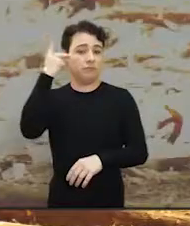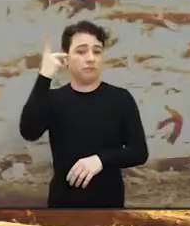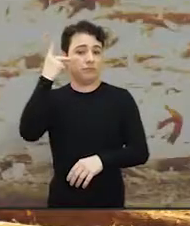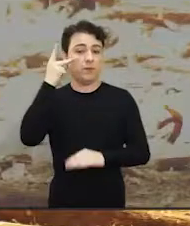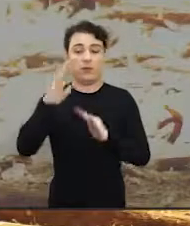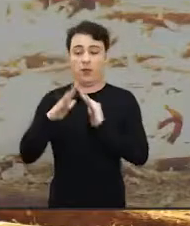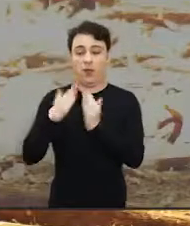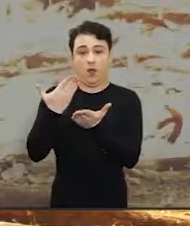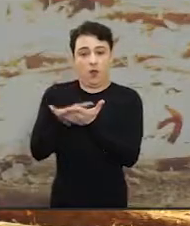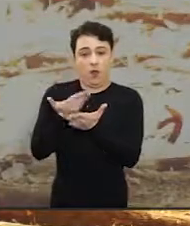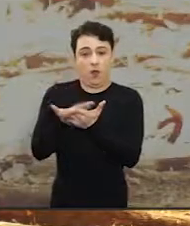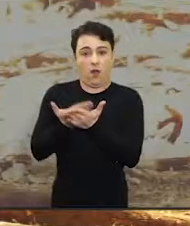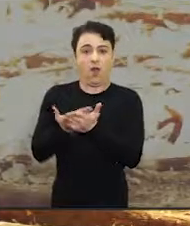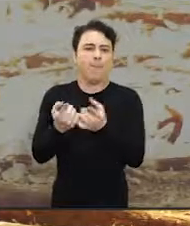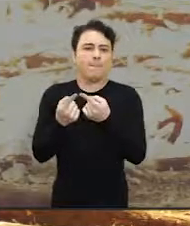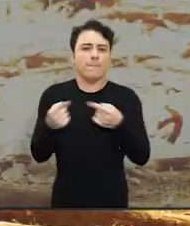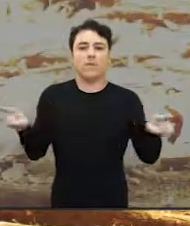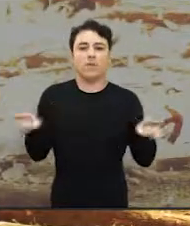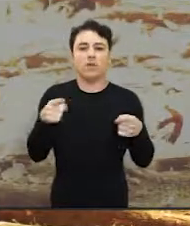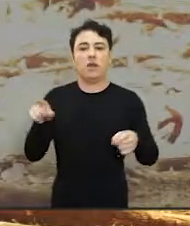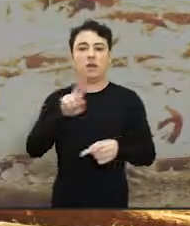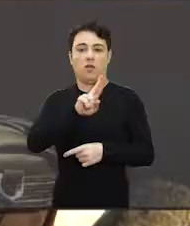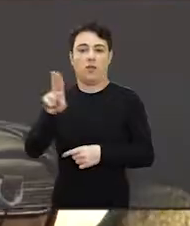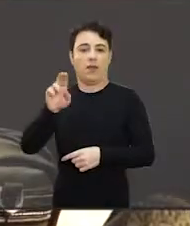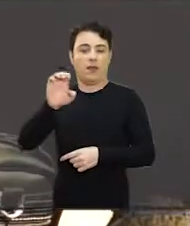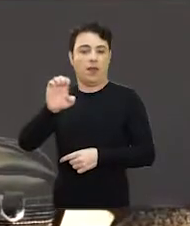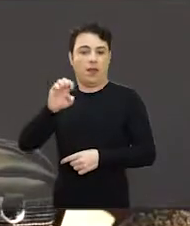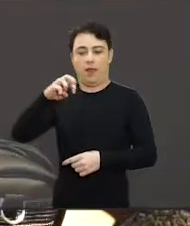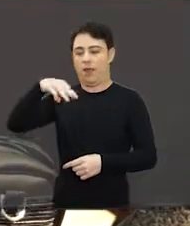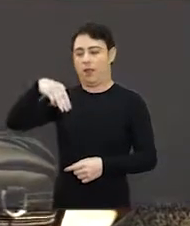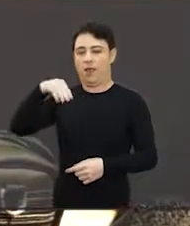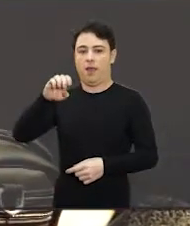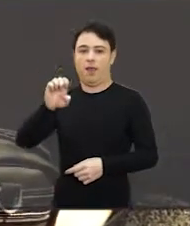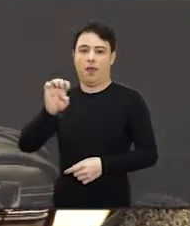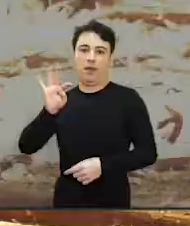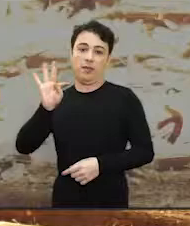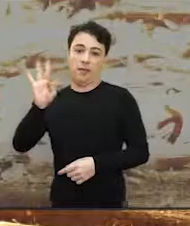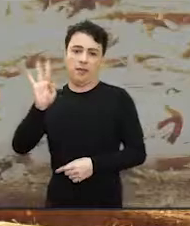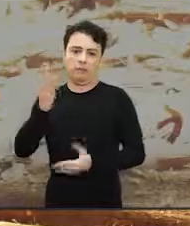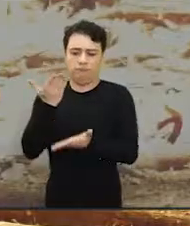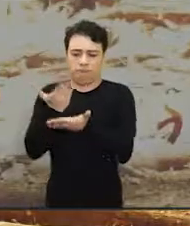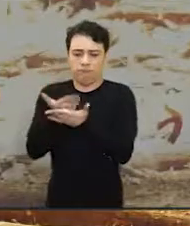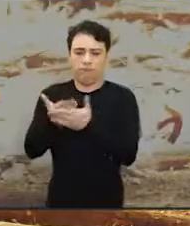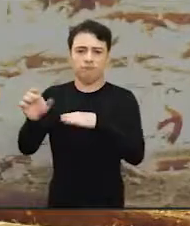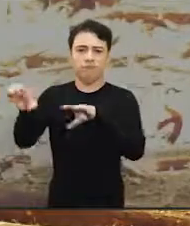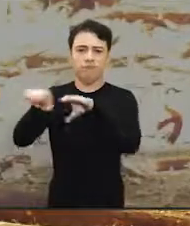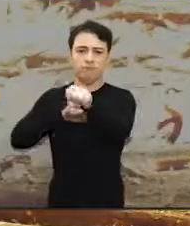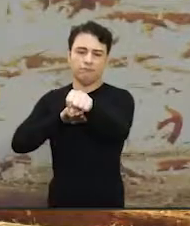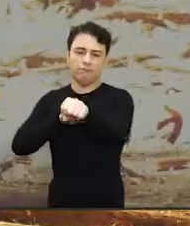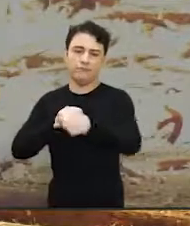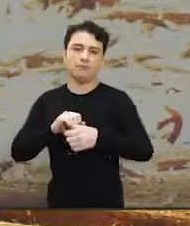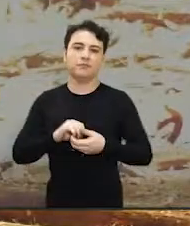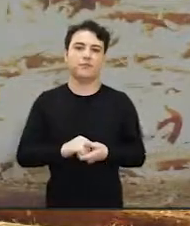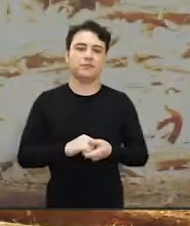Eu fui buscar informação, eu estudei formalmente na Escola de Música e Tecnologia em São Paulo, me